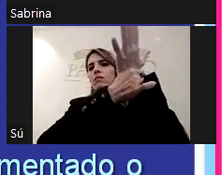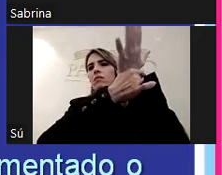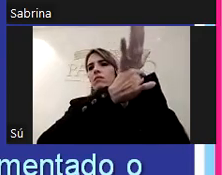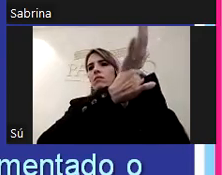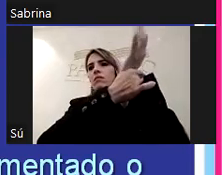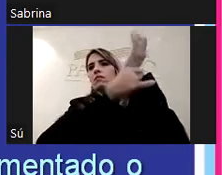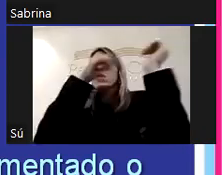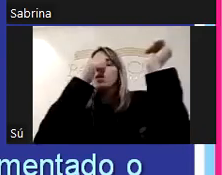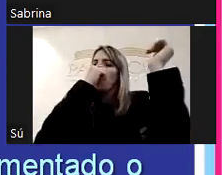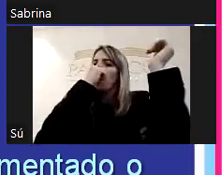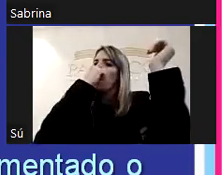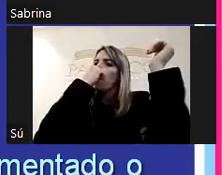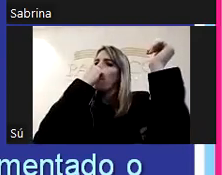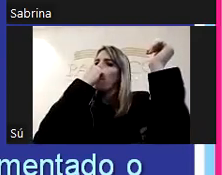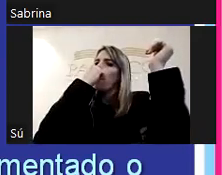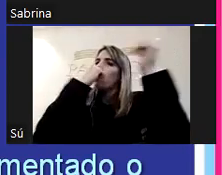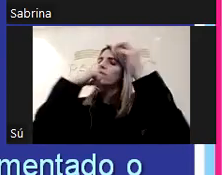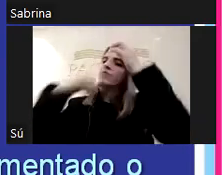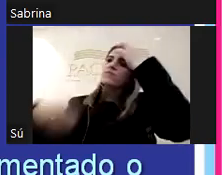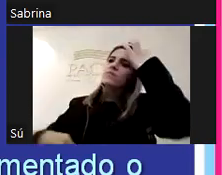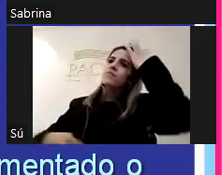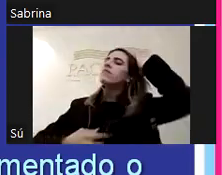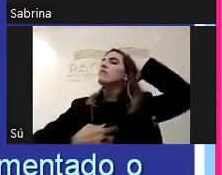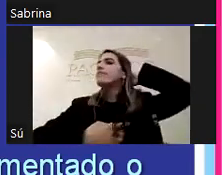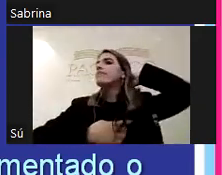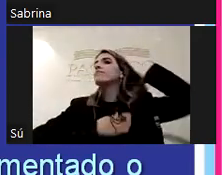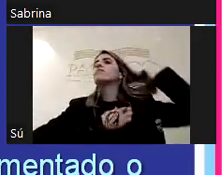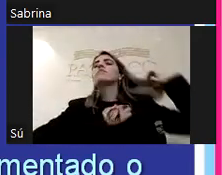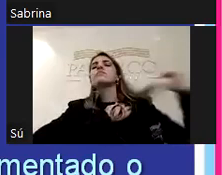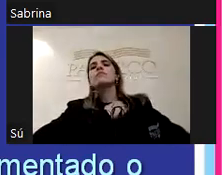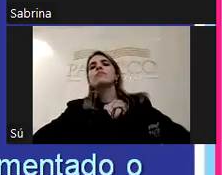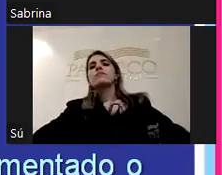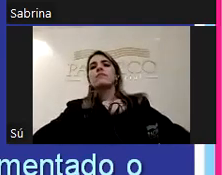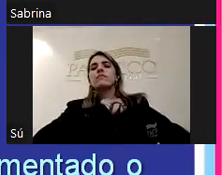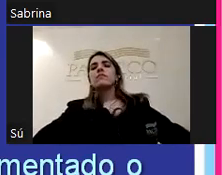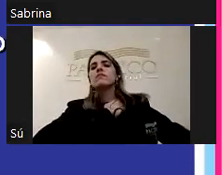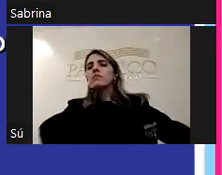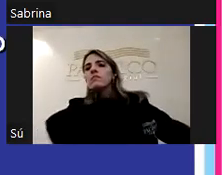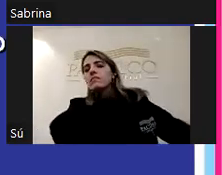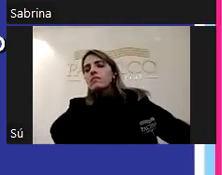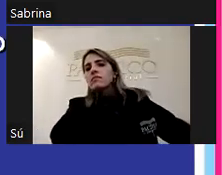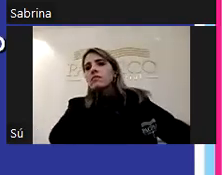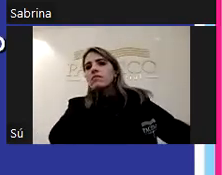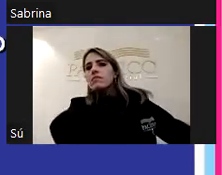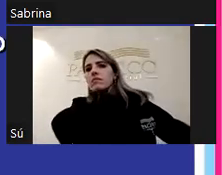e depois se tornou anorgástica. São vários os fatores que podem influenciar nisso.